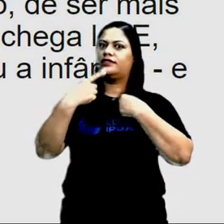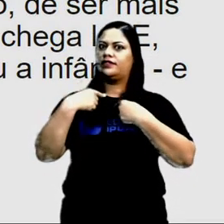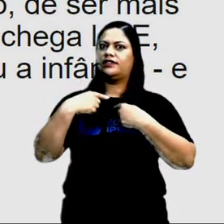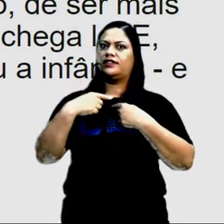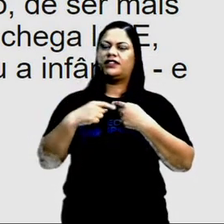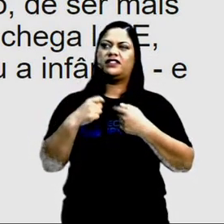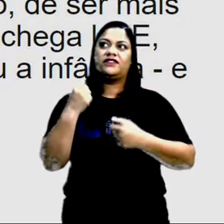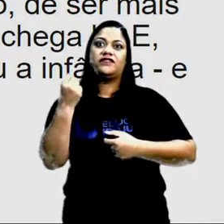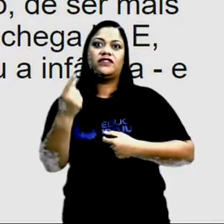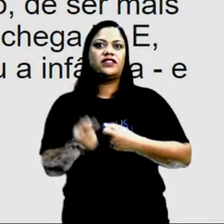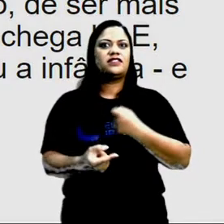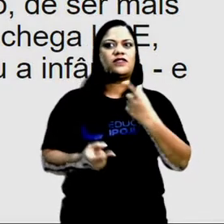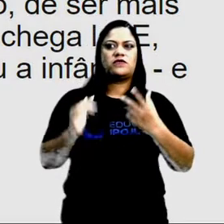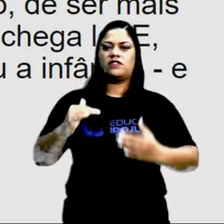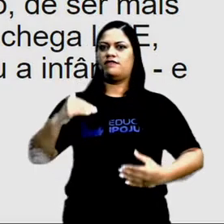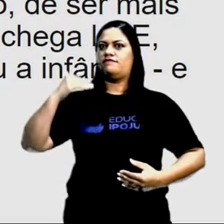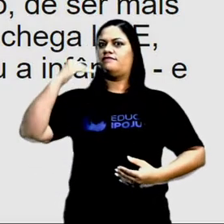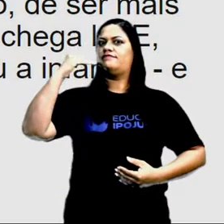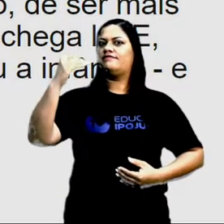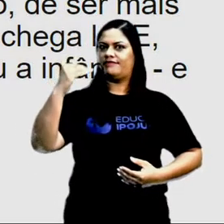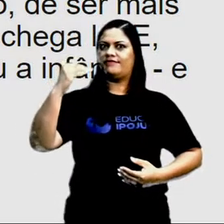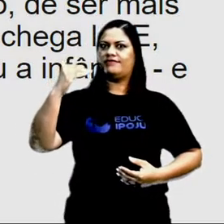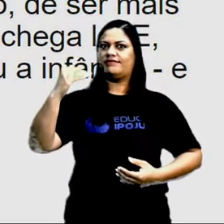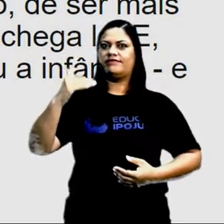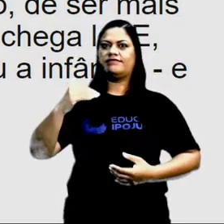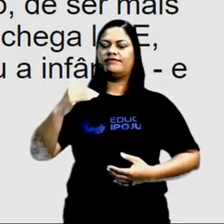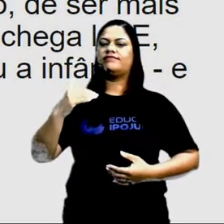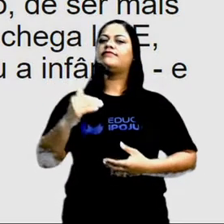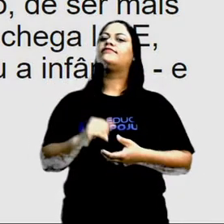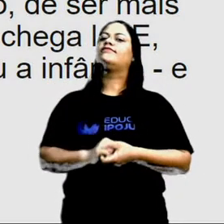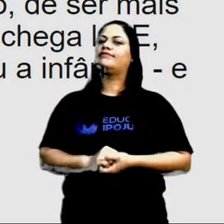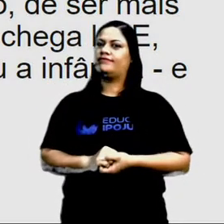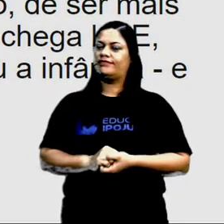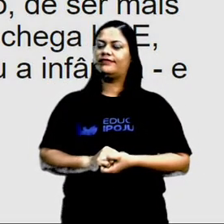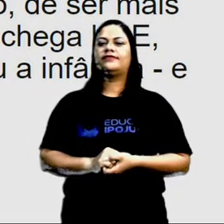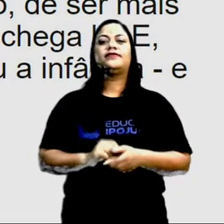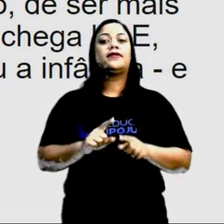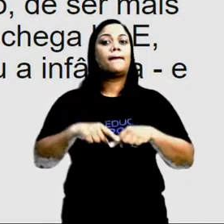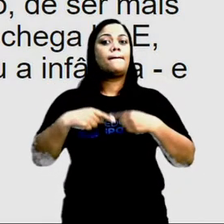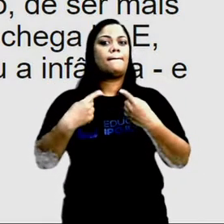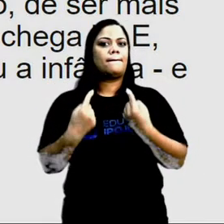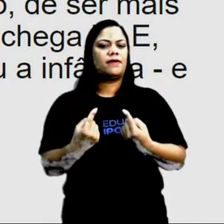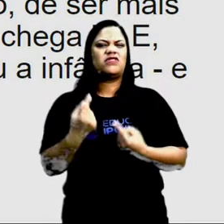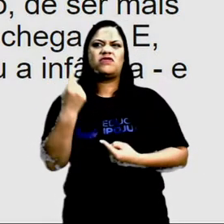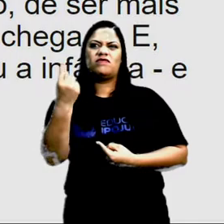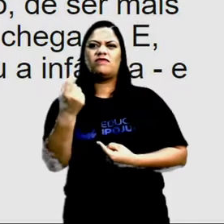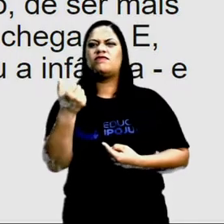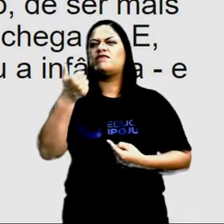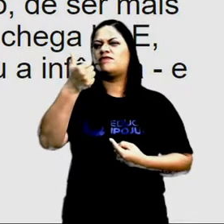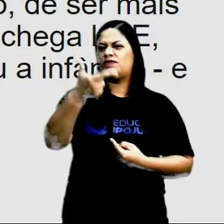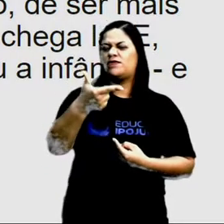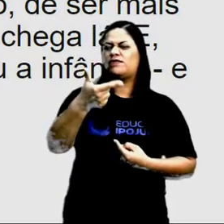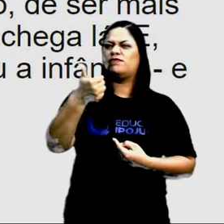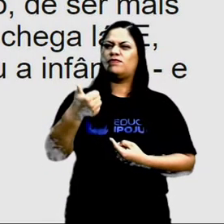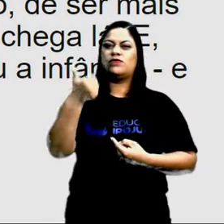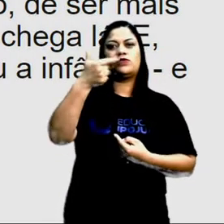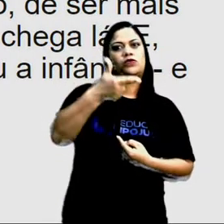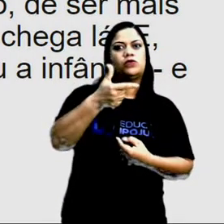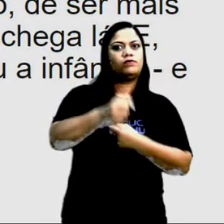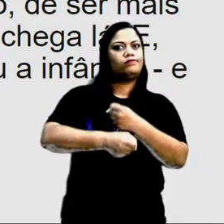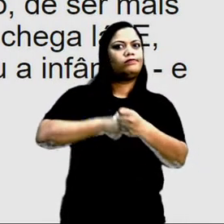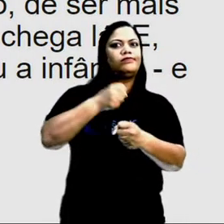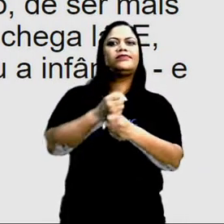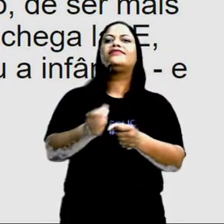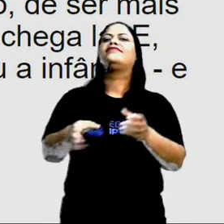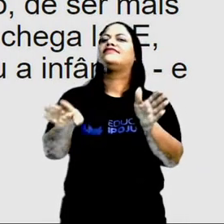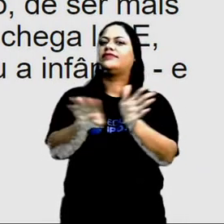vez em quando, de ser mais velho do que é, resista. Mais um ou dois anos e você chega lá.